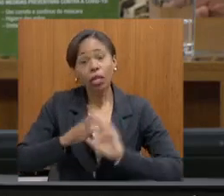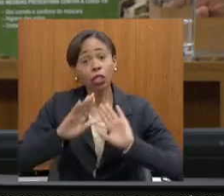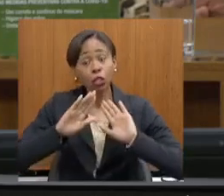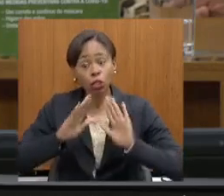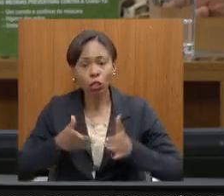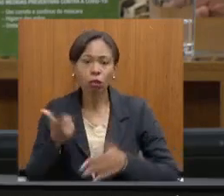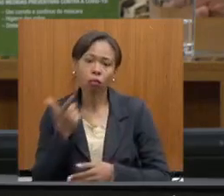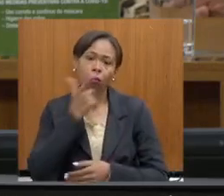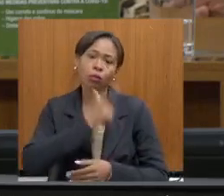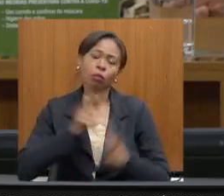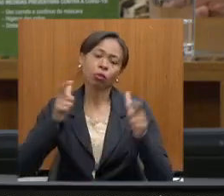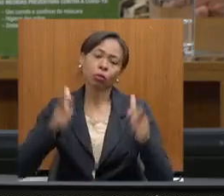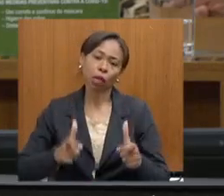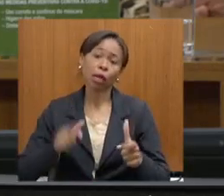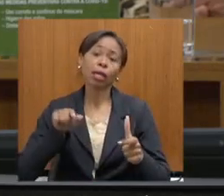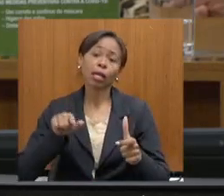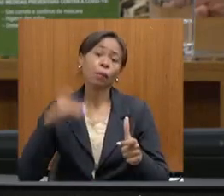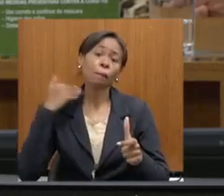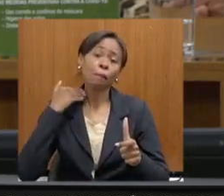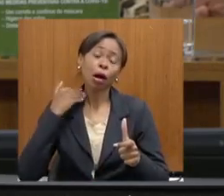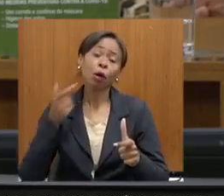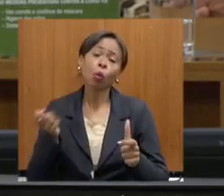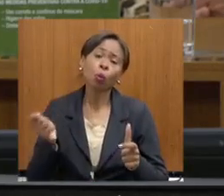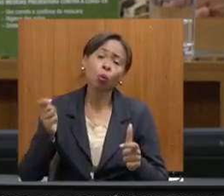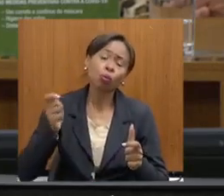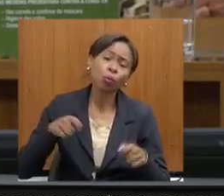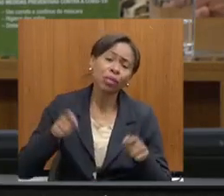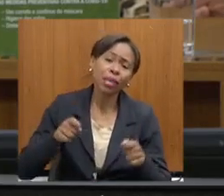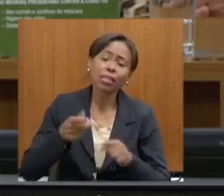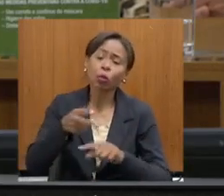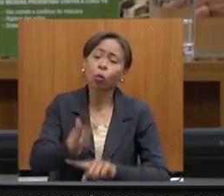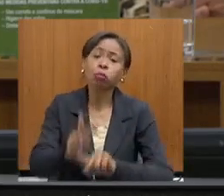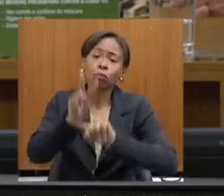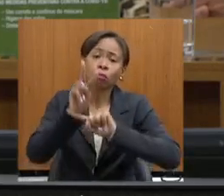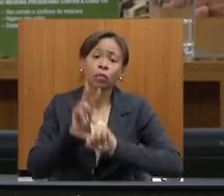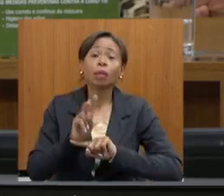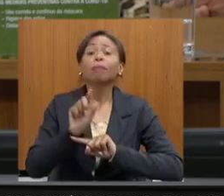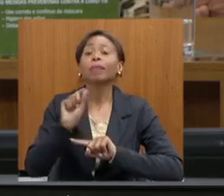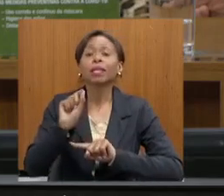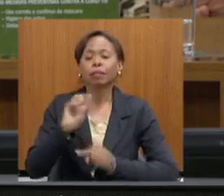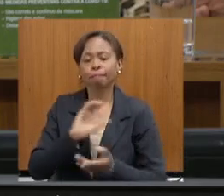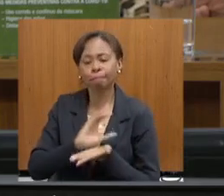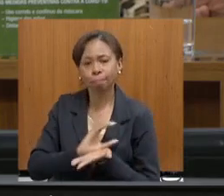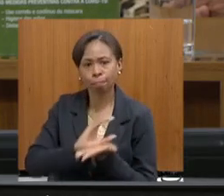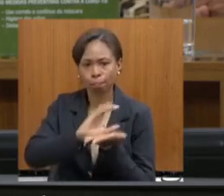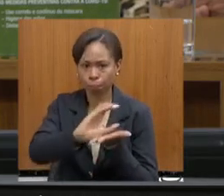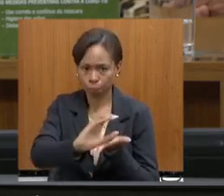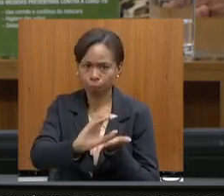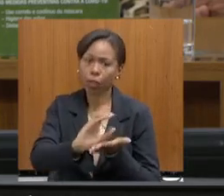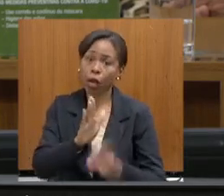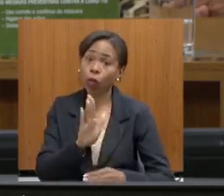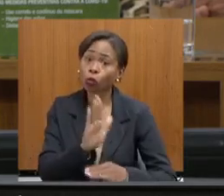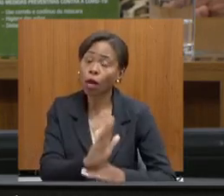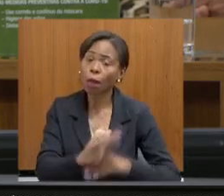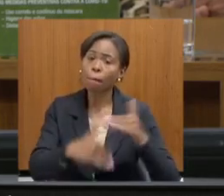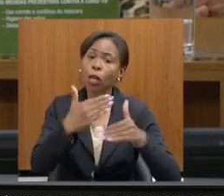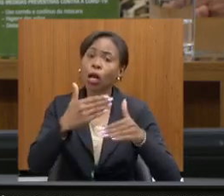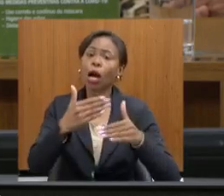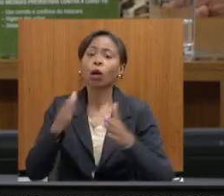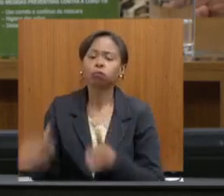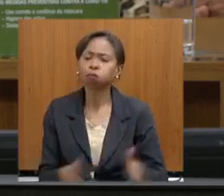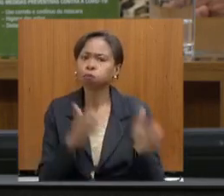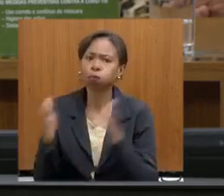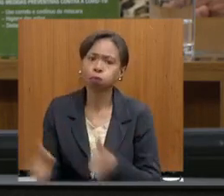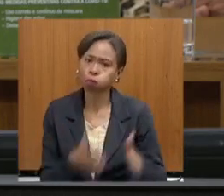para que o banco formatasse uma linha de crédito específica para investimento e melhoria das condições de produção